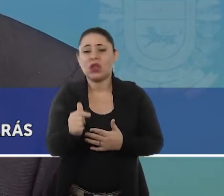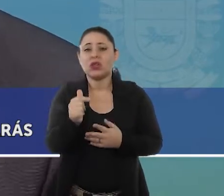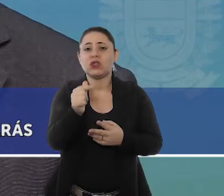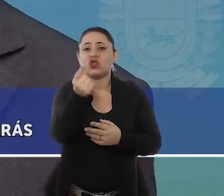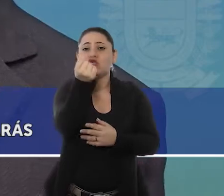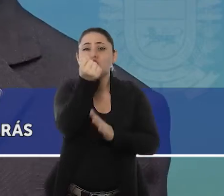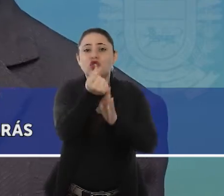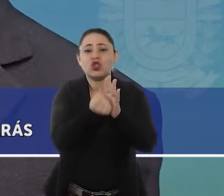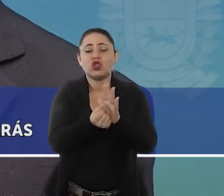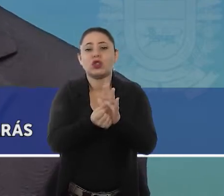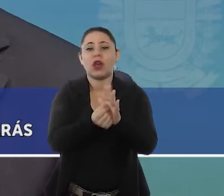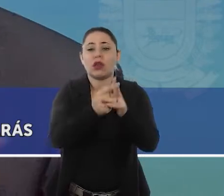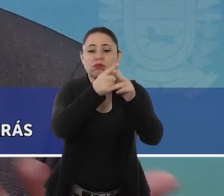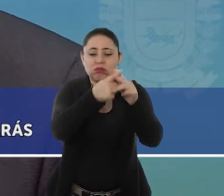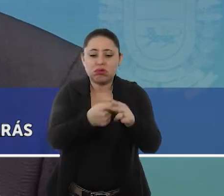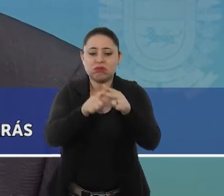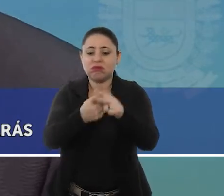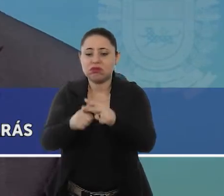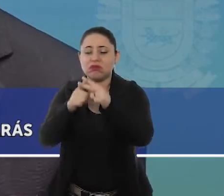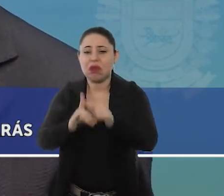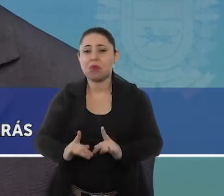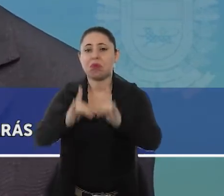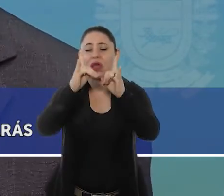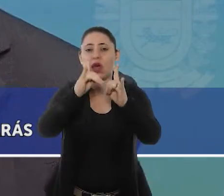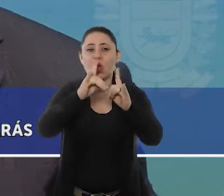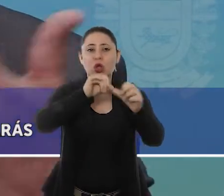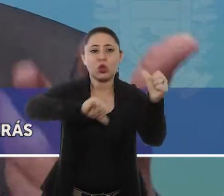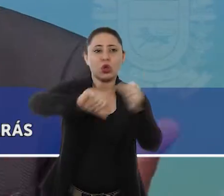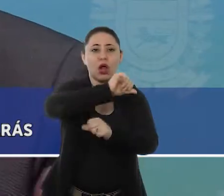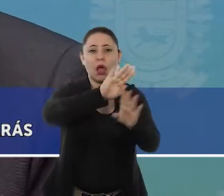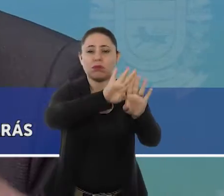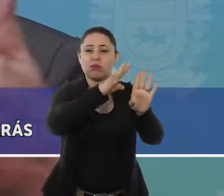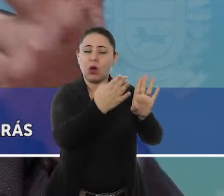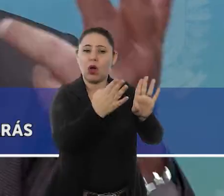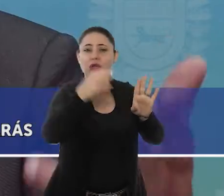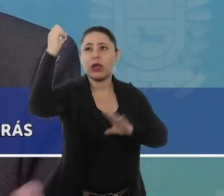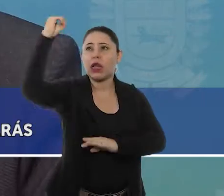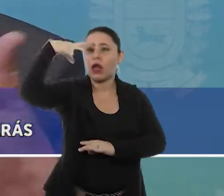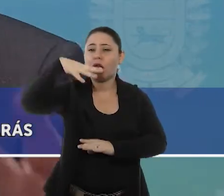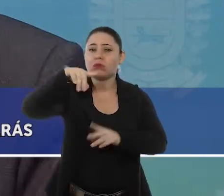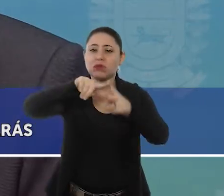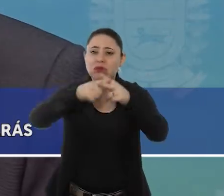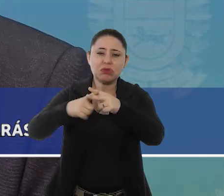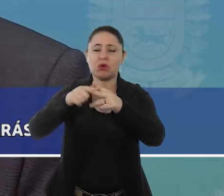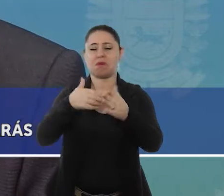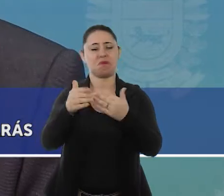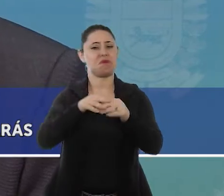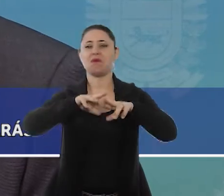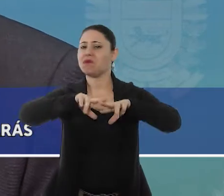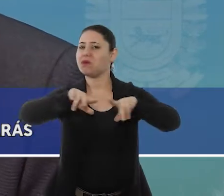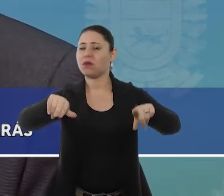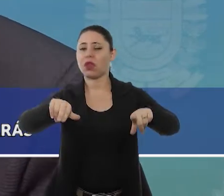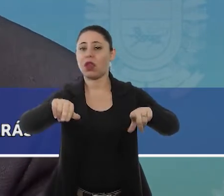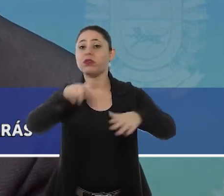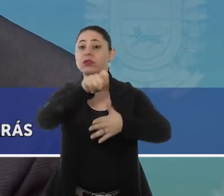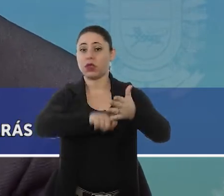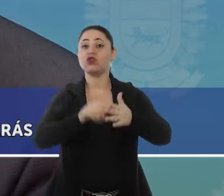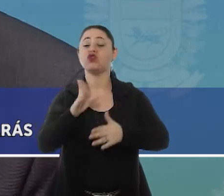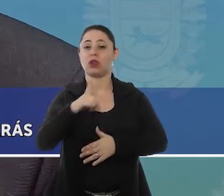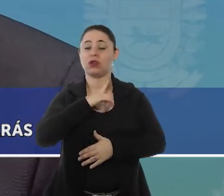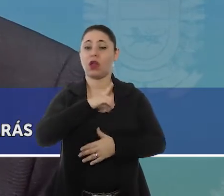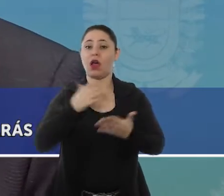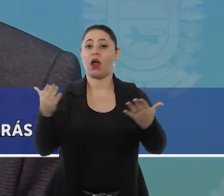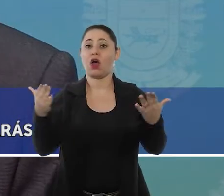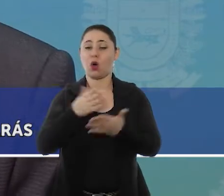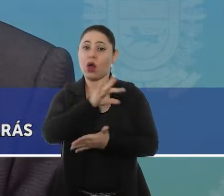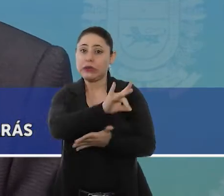eles não têm recursos para fazer a manutenção desses prédios, trocar uma fechadura, uma lâmpada, um pequeno reparo, né? Essas taxas